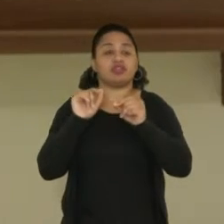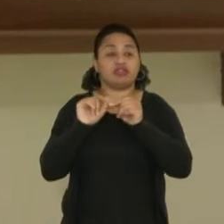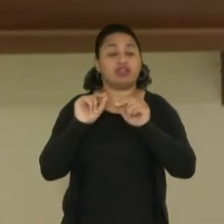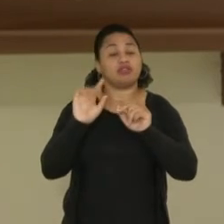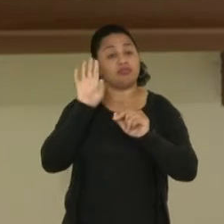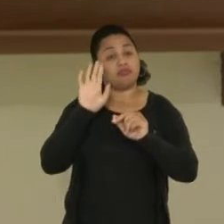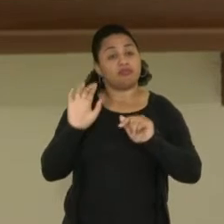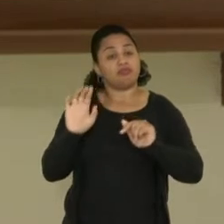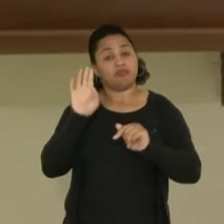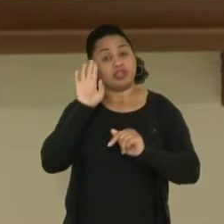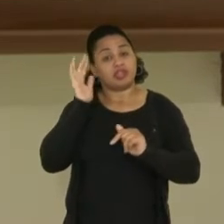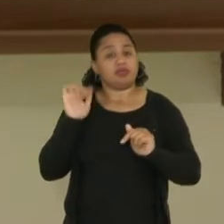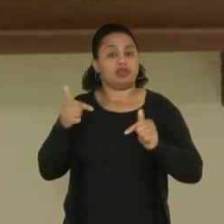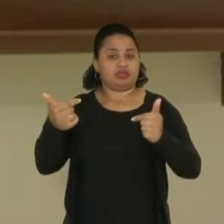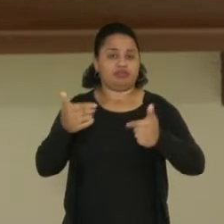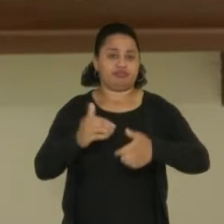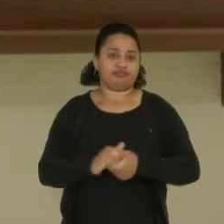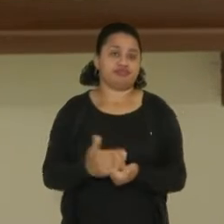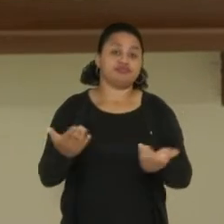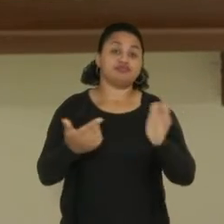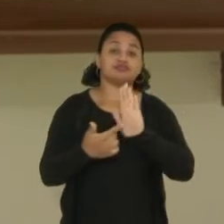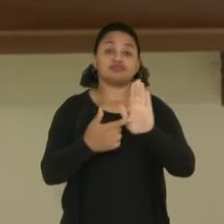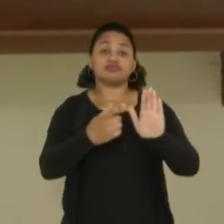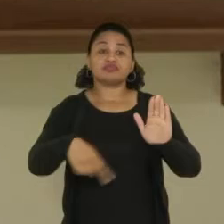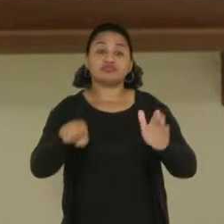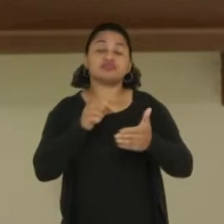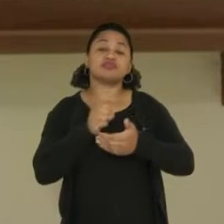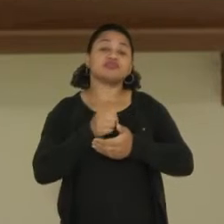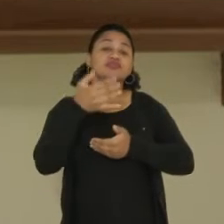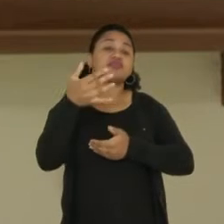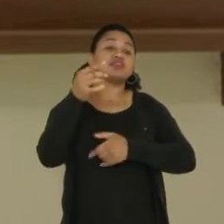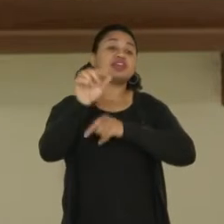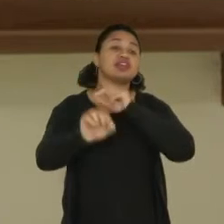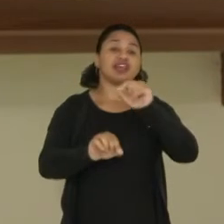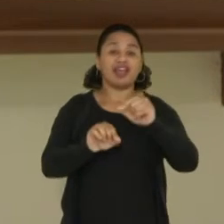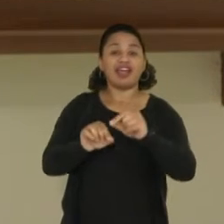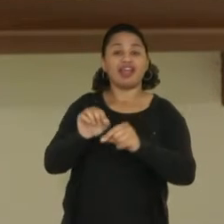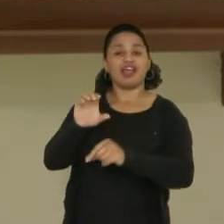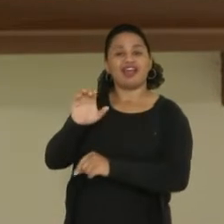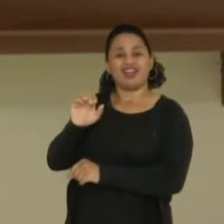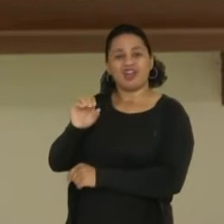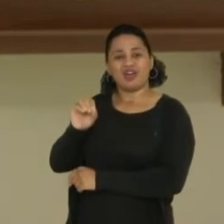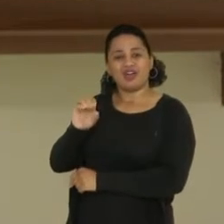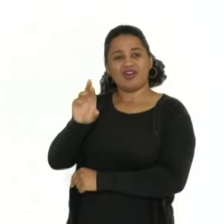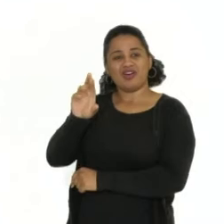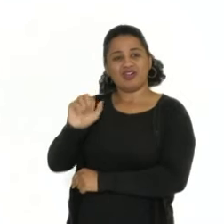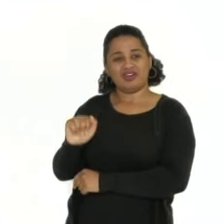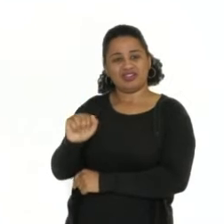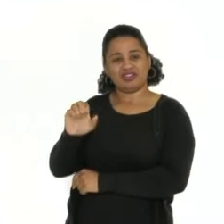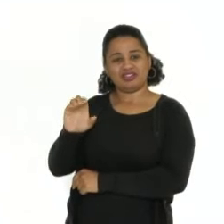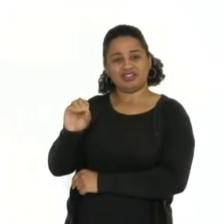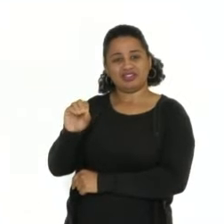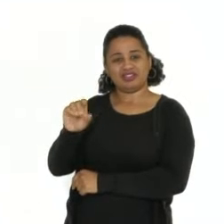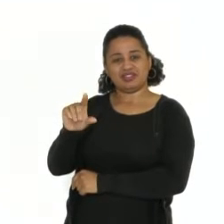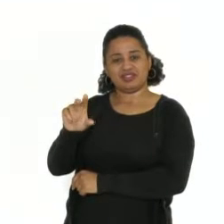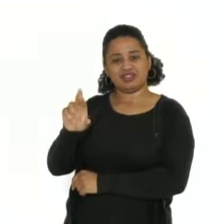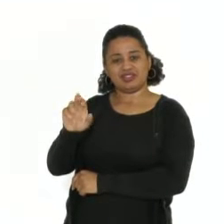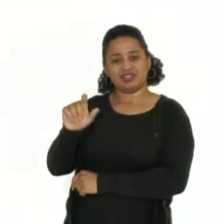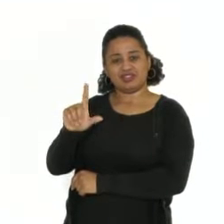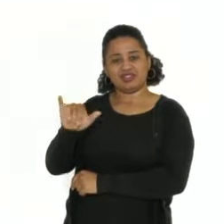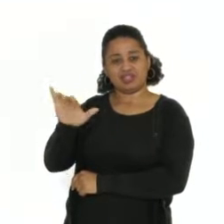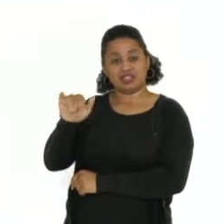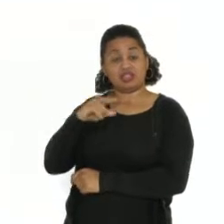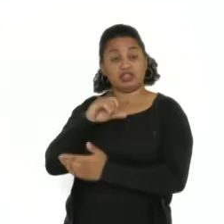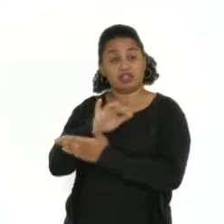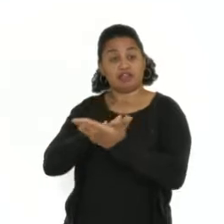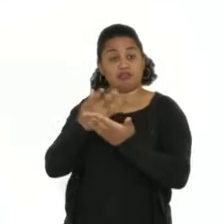Apresento a você, nesse momento, a biografia de Cora Coralina. A imagem da autora, né?